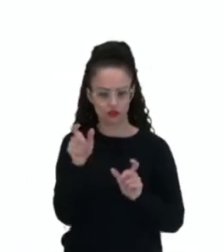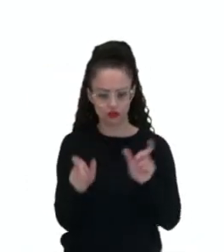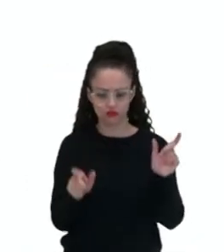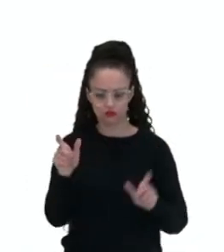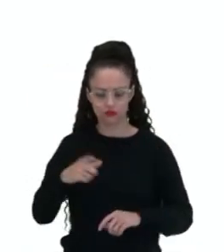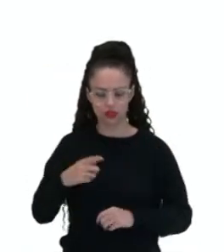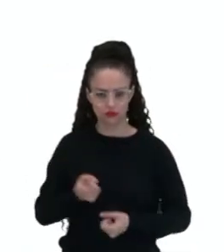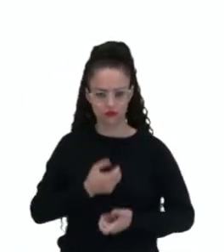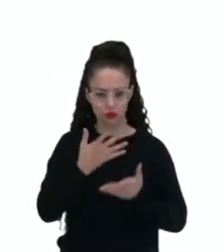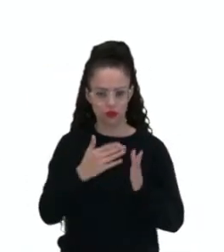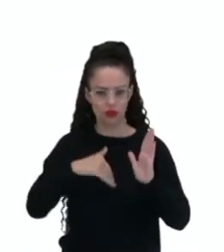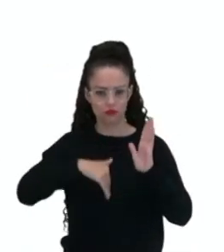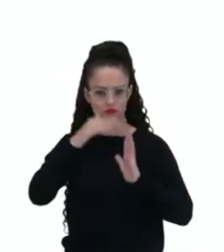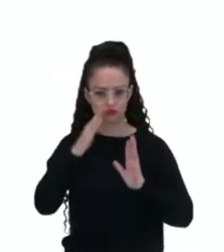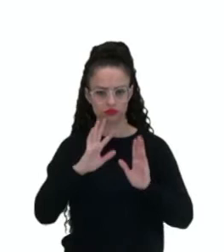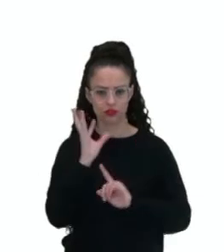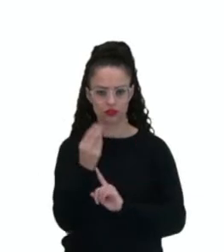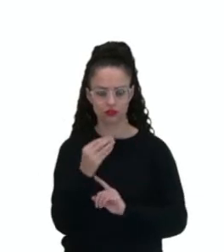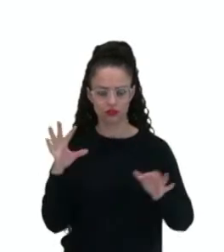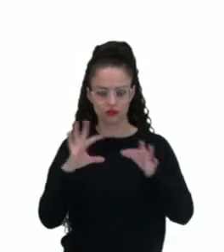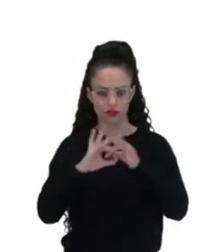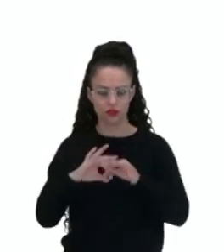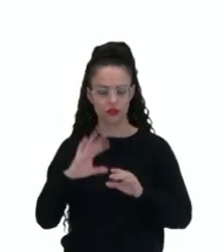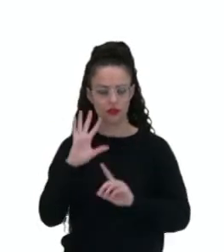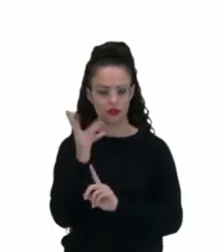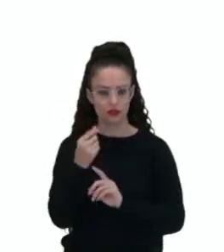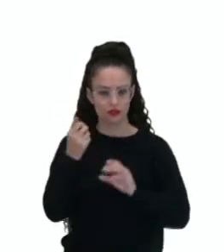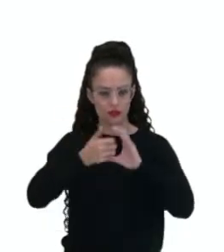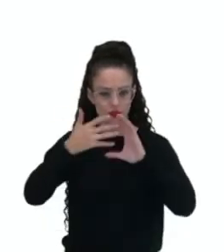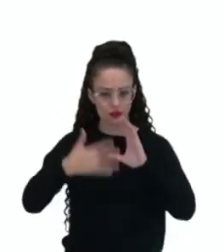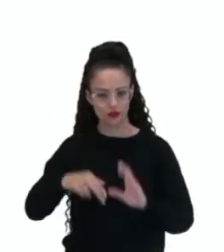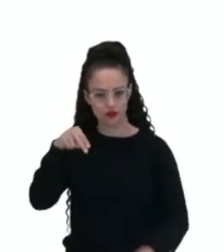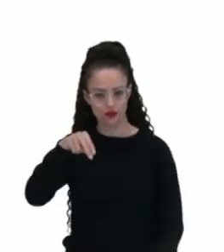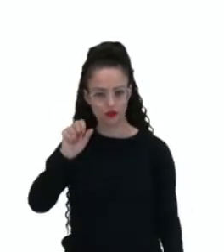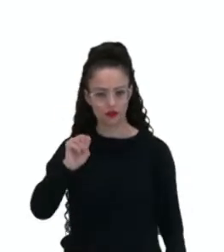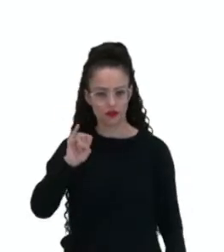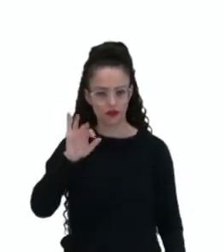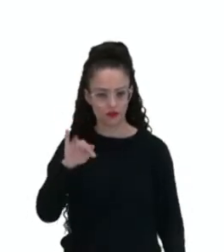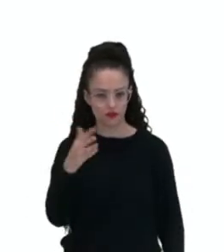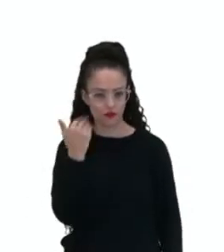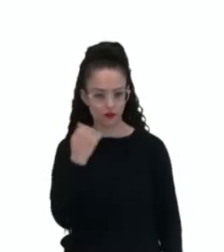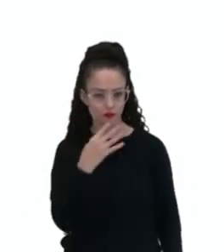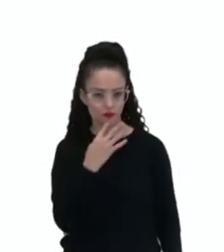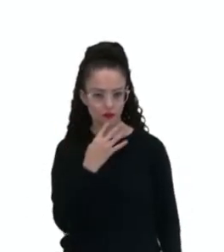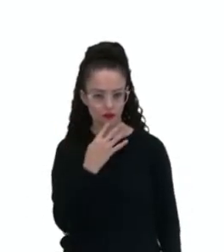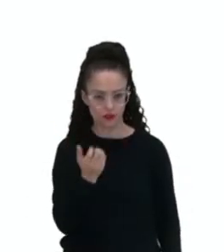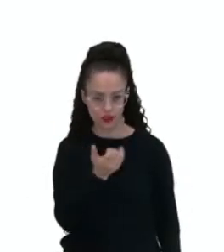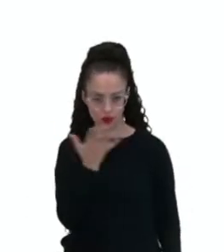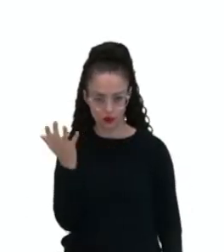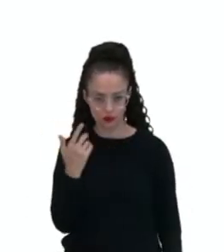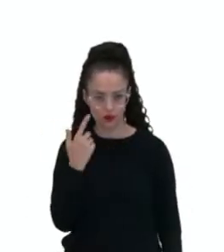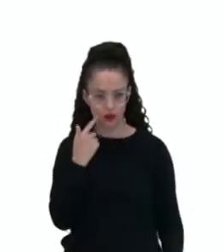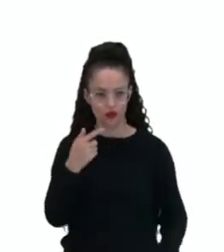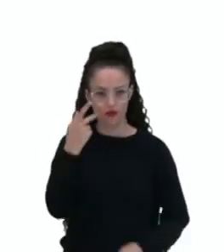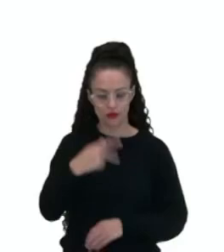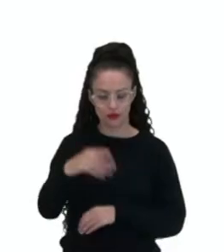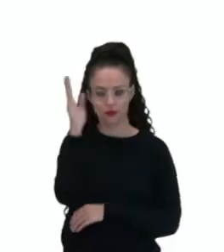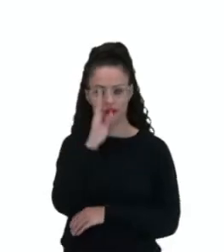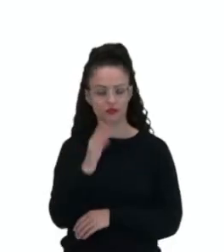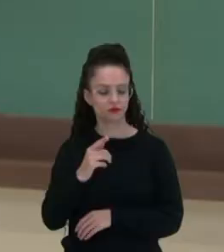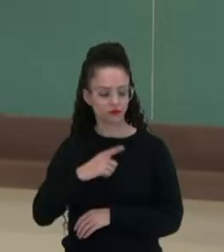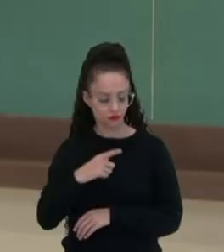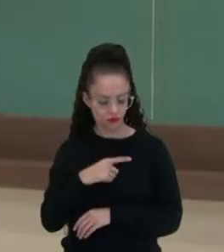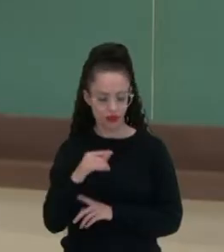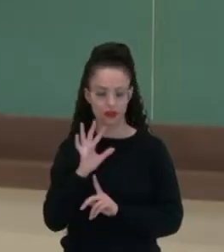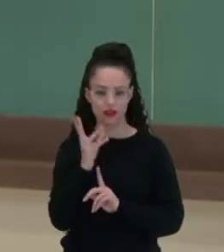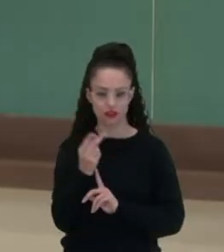produções artísticas baseadas nas características da arte naif. Vamos conhecer alguns desses artistas e obras? Então, aqui no nosso país também tem